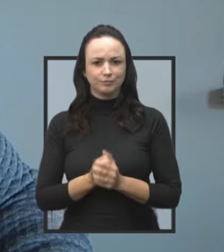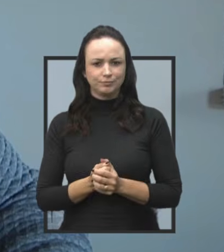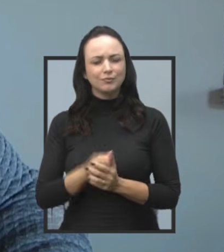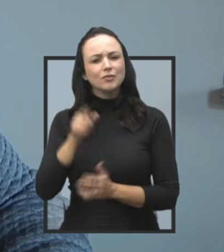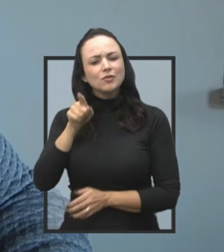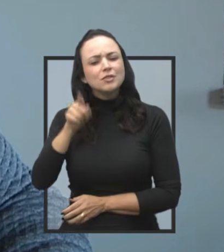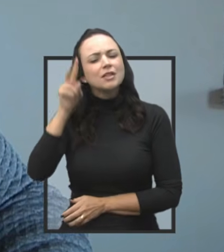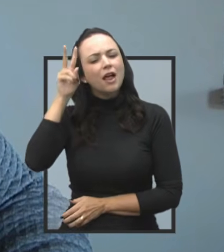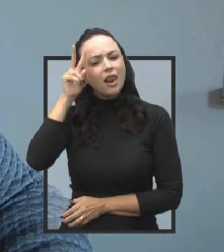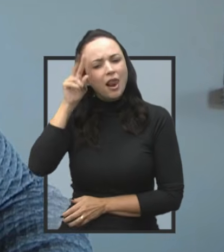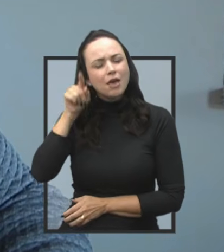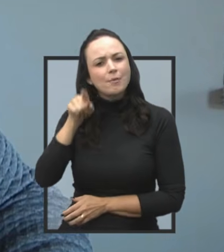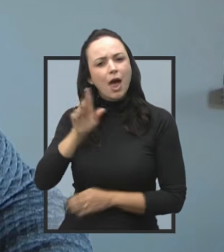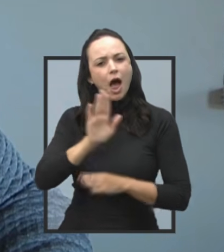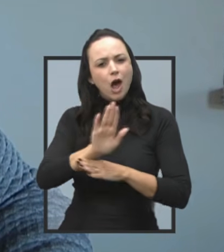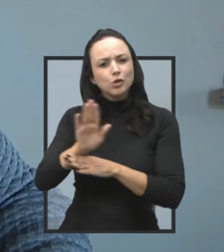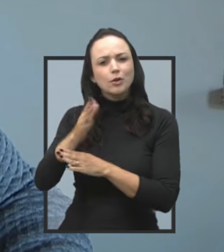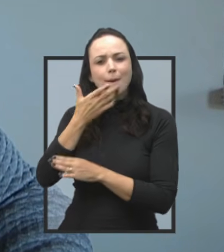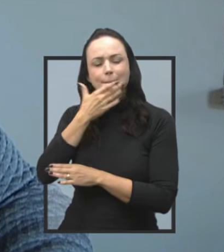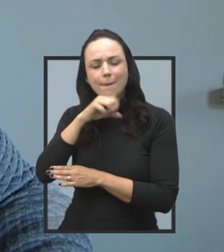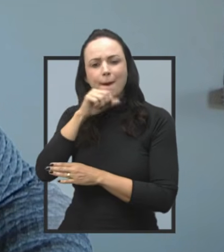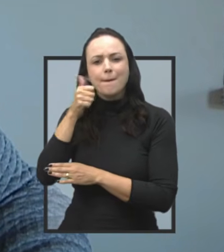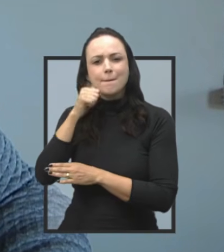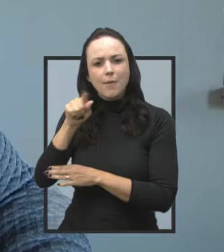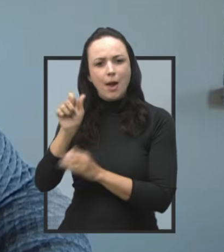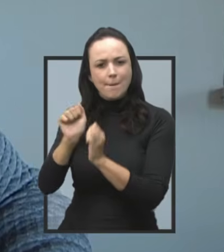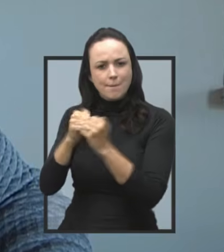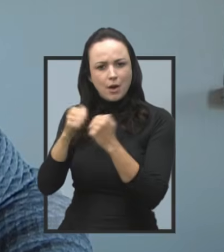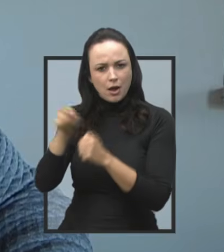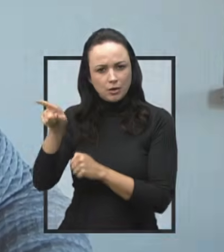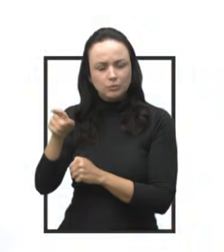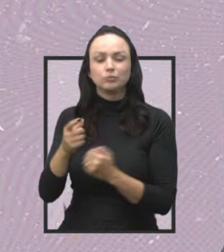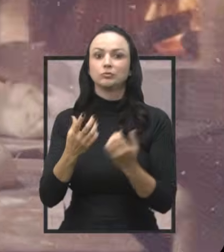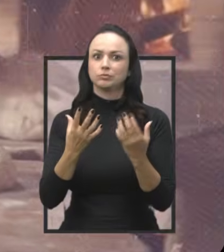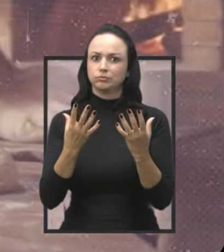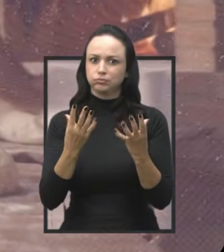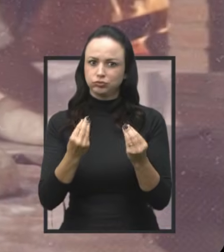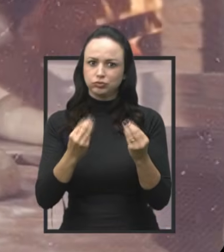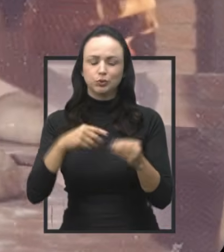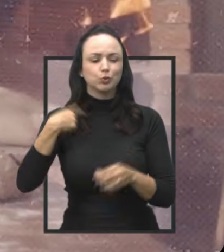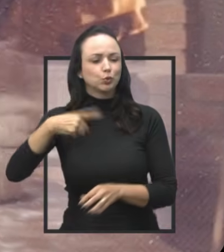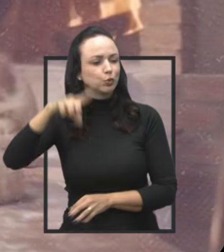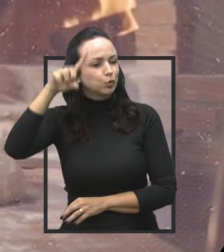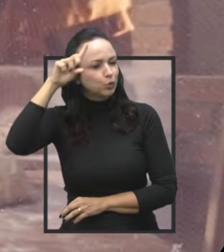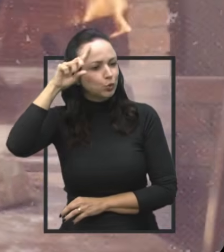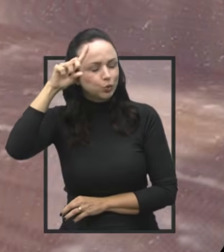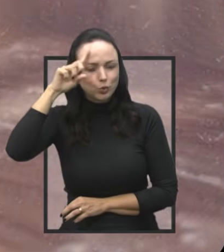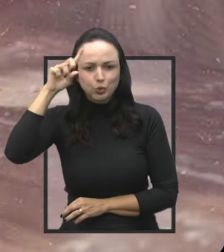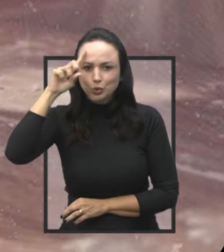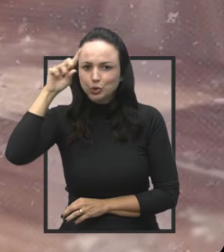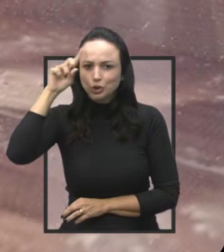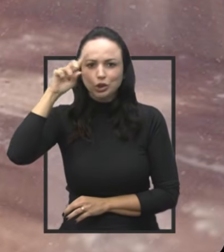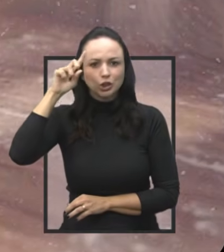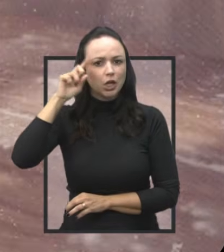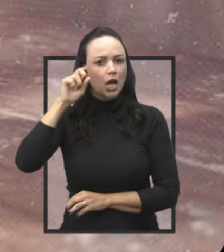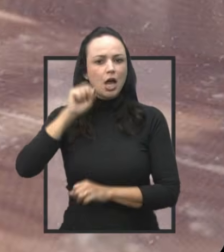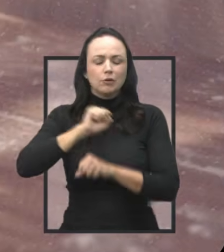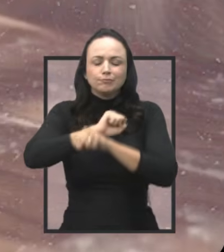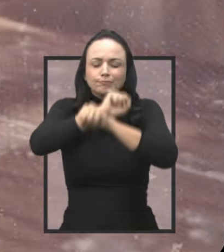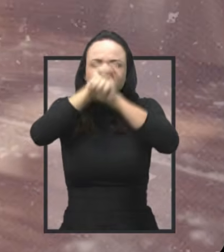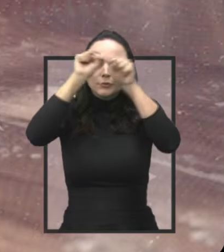lembra dele ajudando os seus pais na padaria? Bastante, todo dia. Acordava